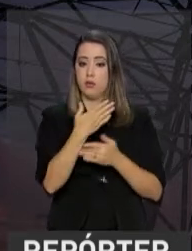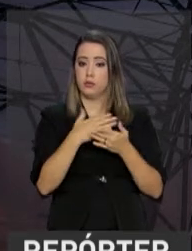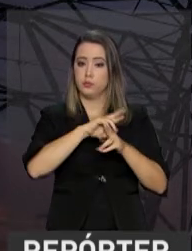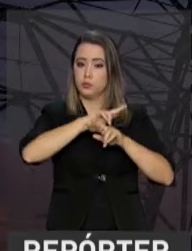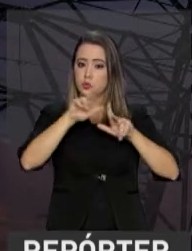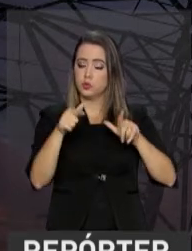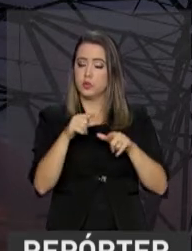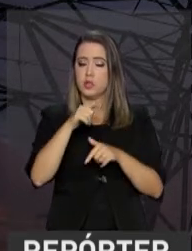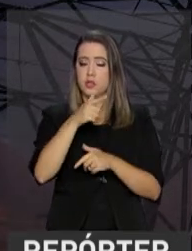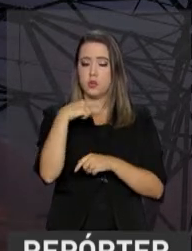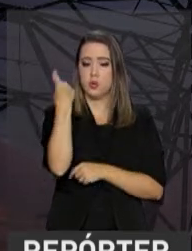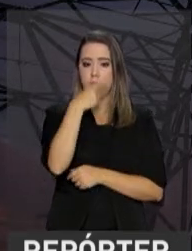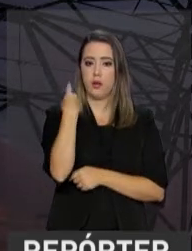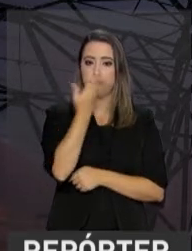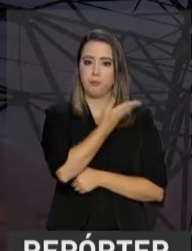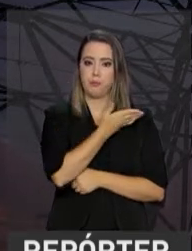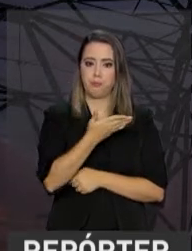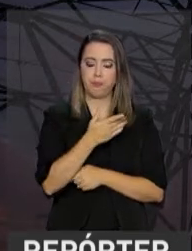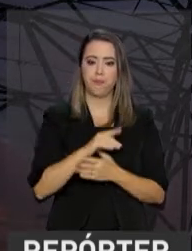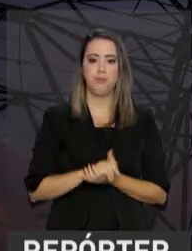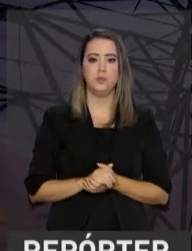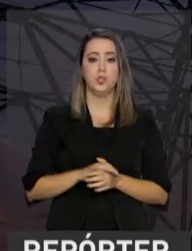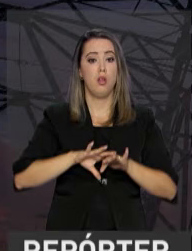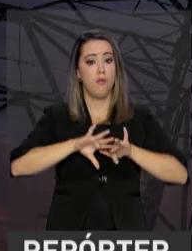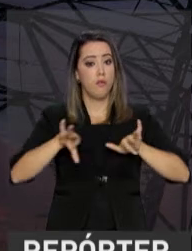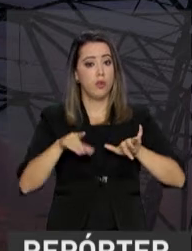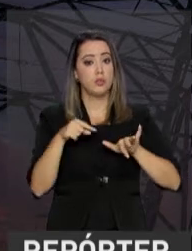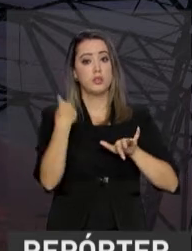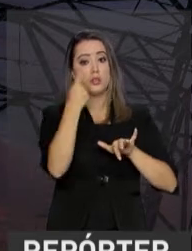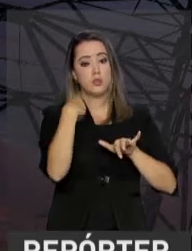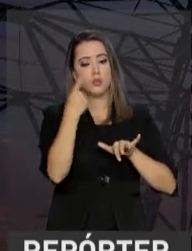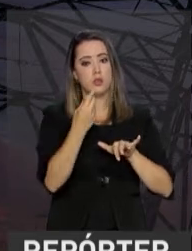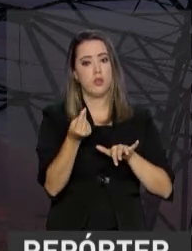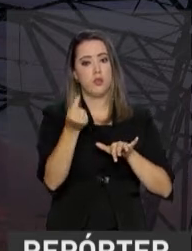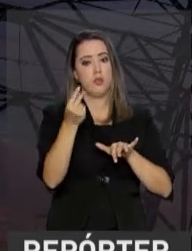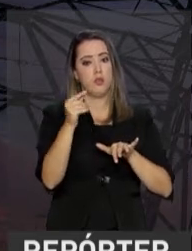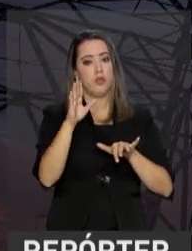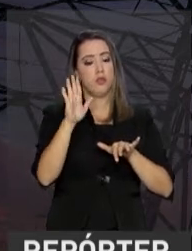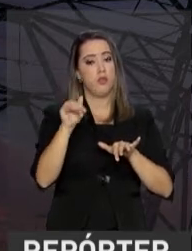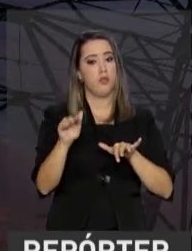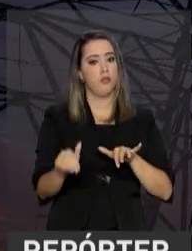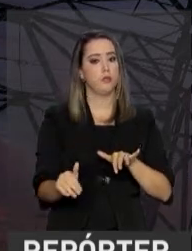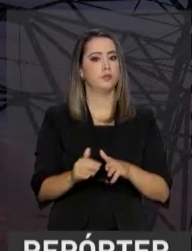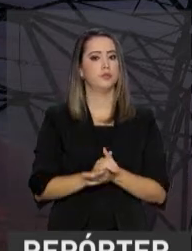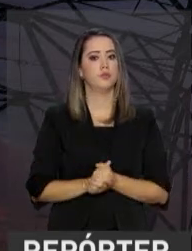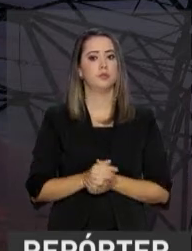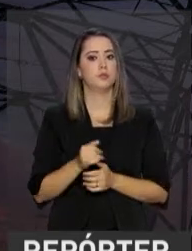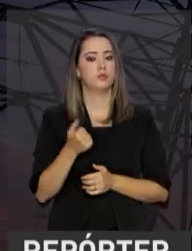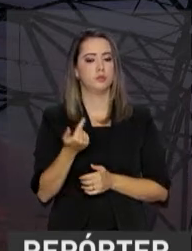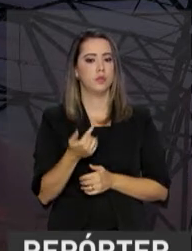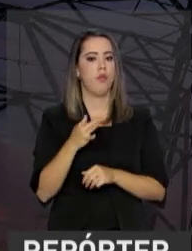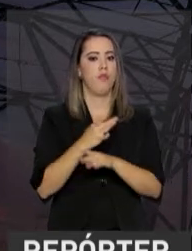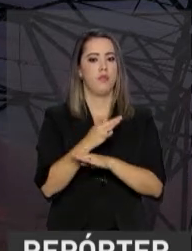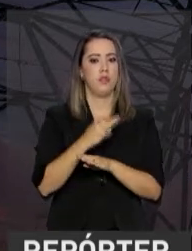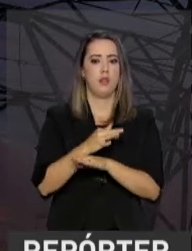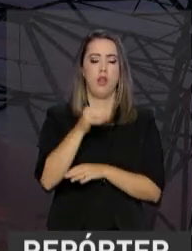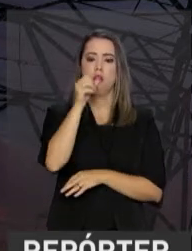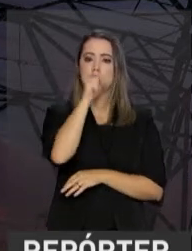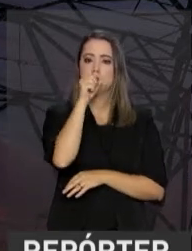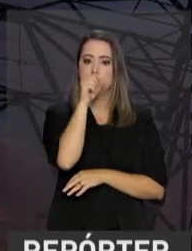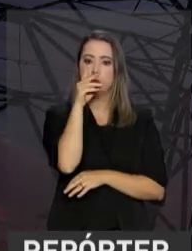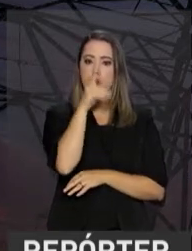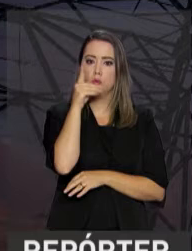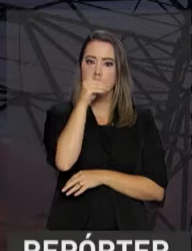nove da noite até as 10 horas desses horários a tarifa de energia elétrica vai ser mais barata feriados e finais de semana